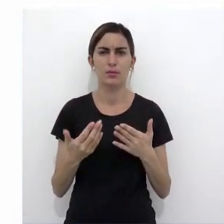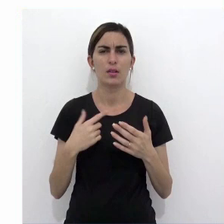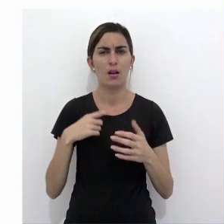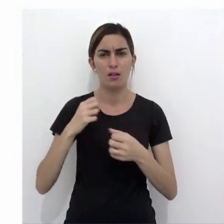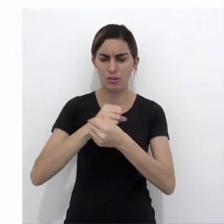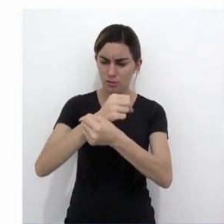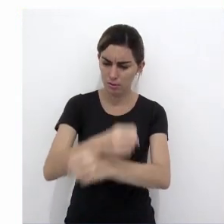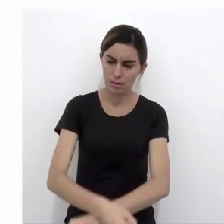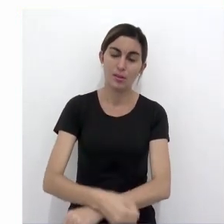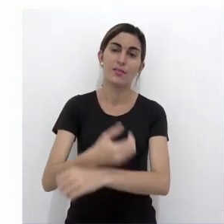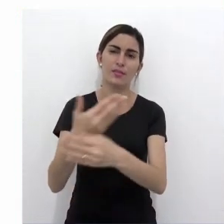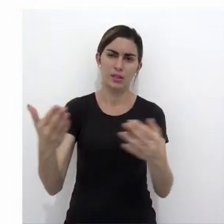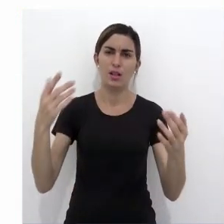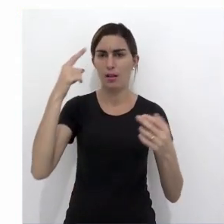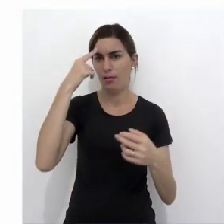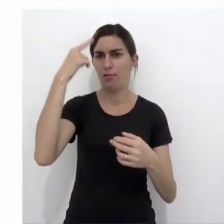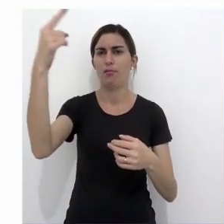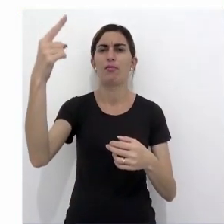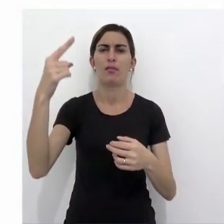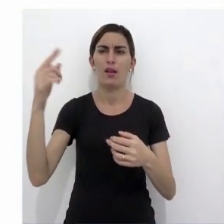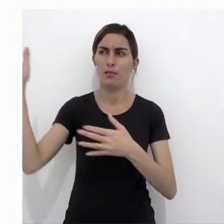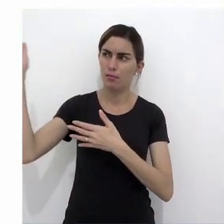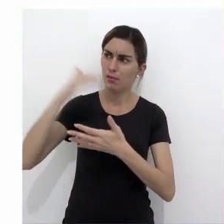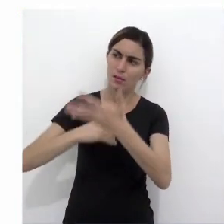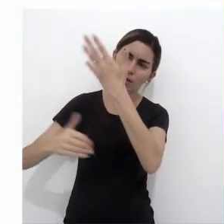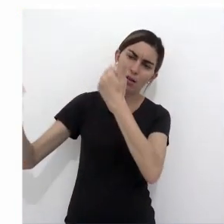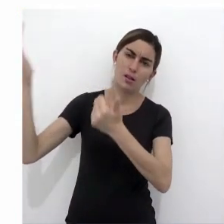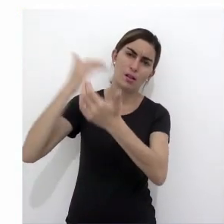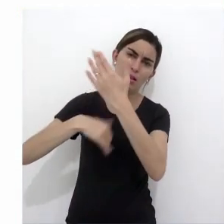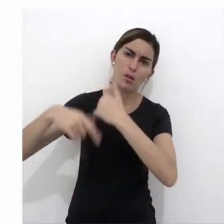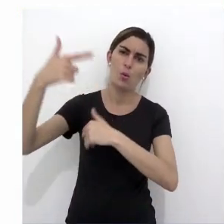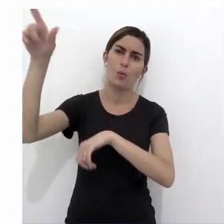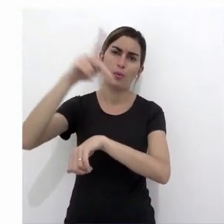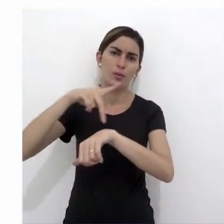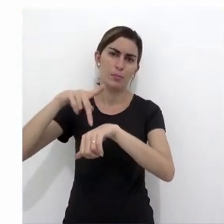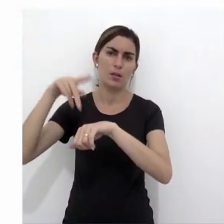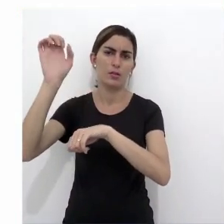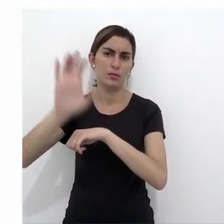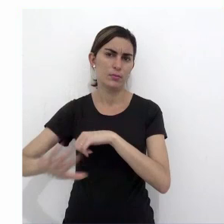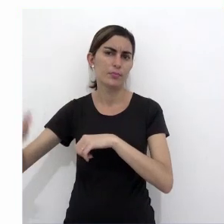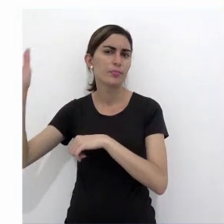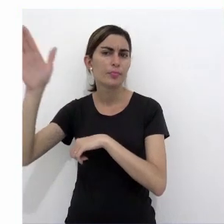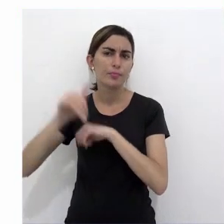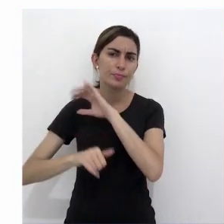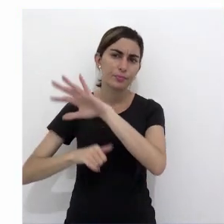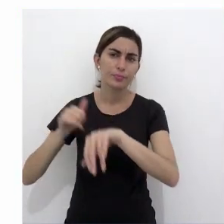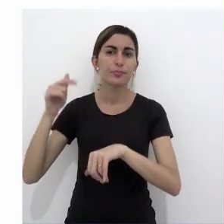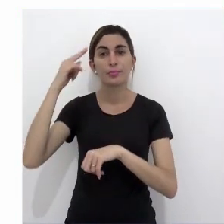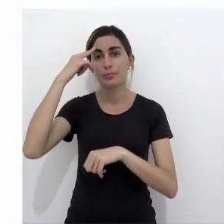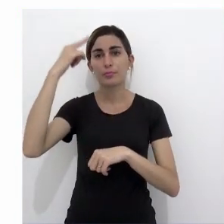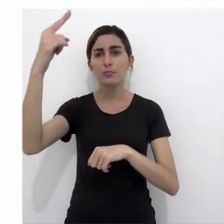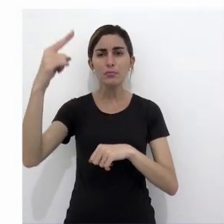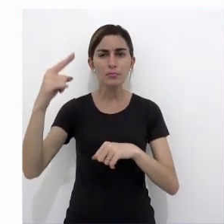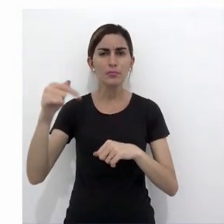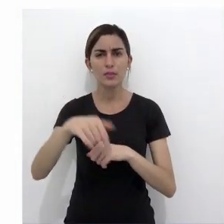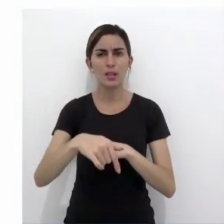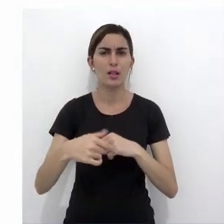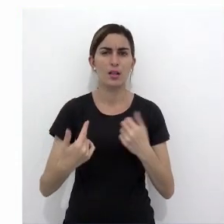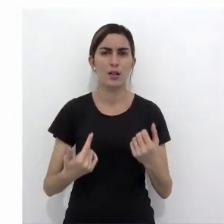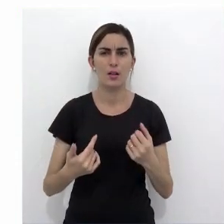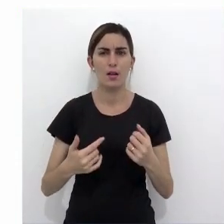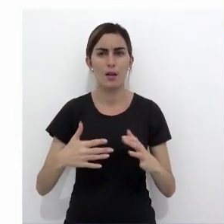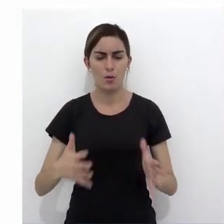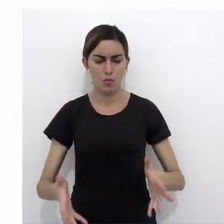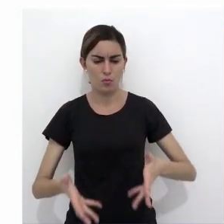Então, essa ideia de se trazer a imigração europeia era a ideia, o mito de embranquecer